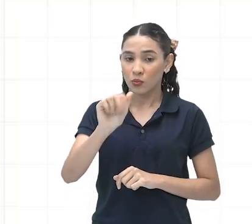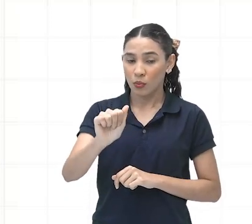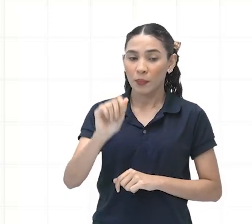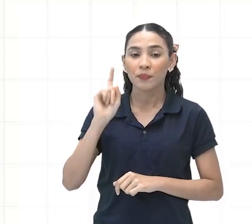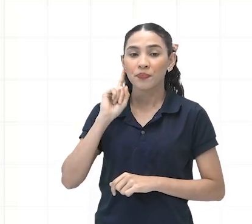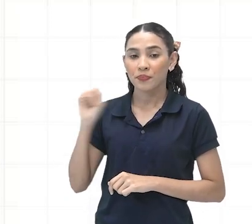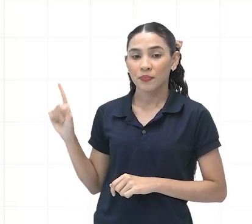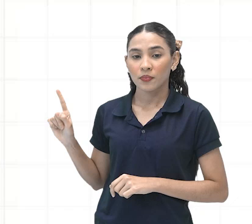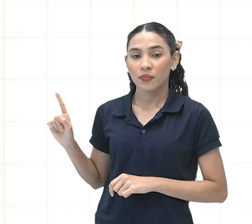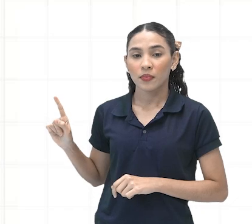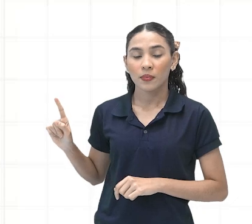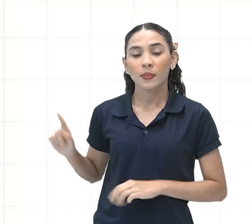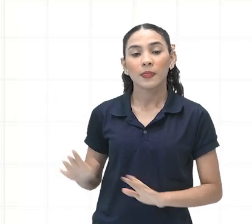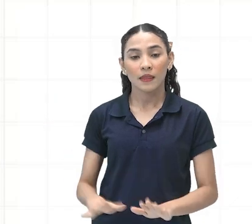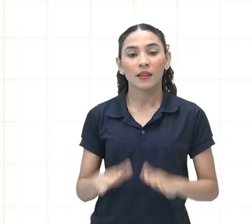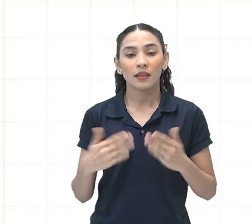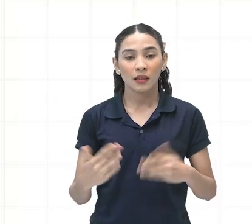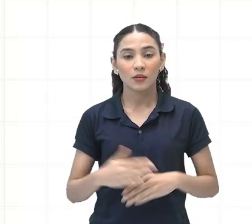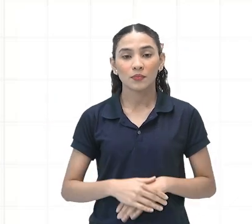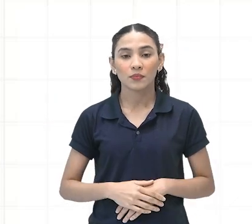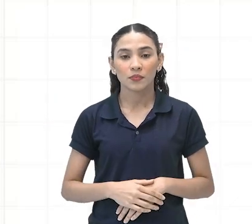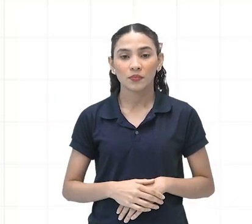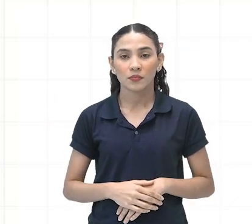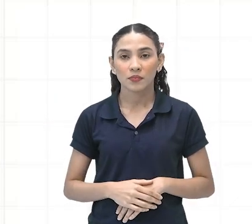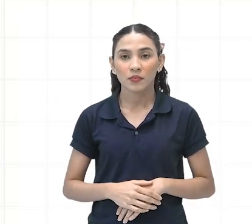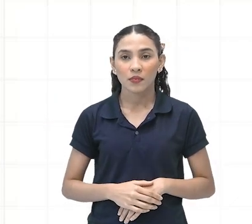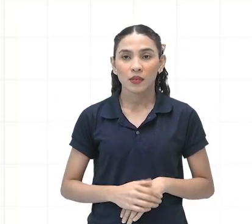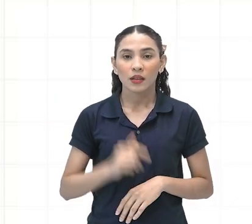unidades astronômicas. Ou seja,